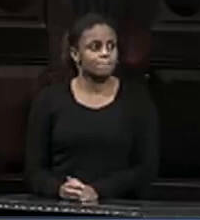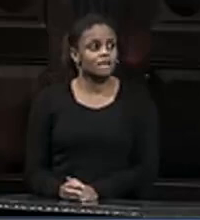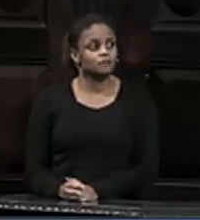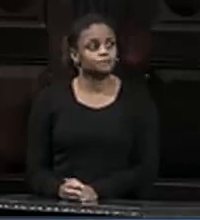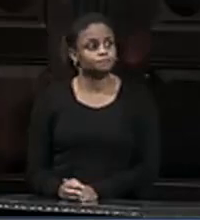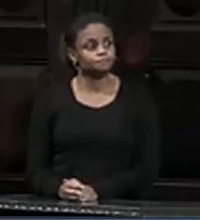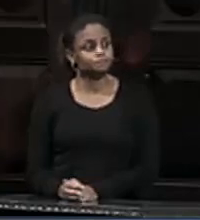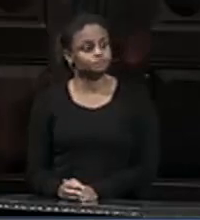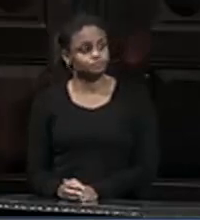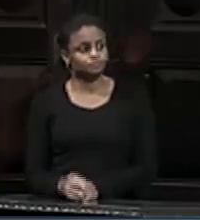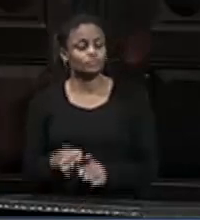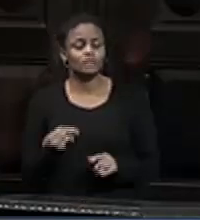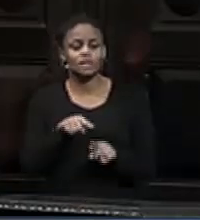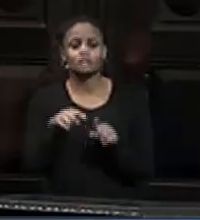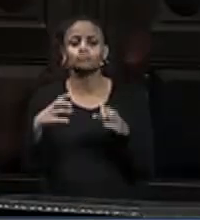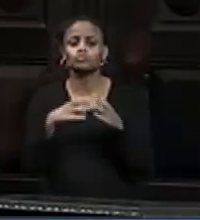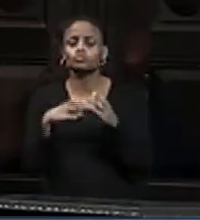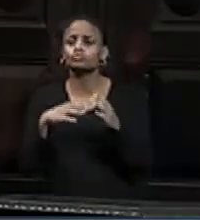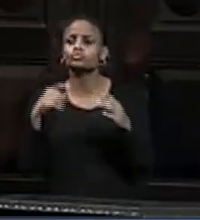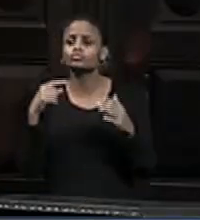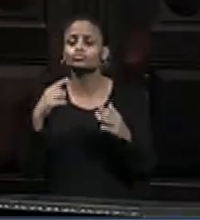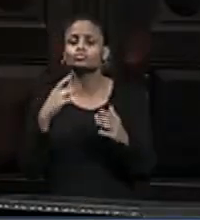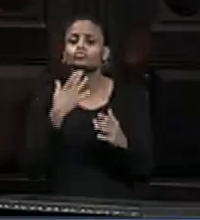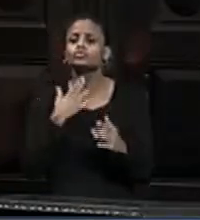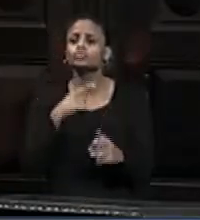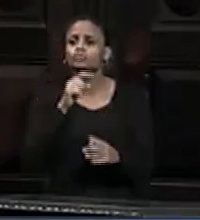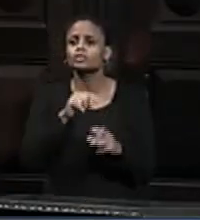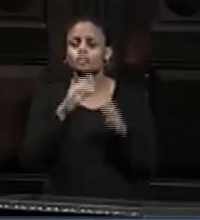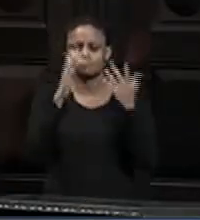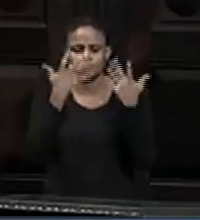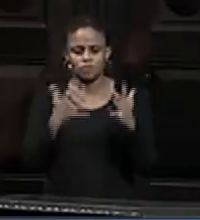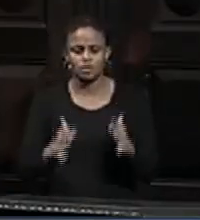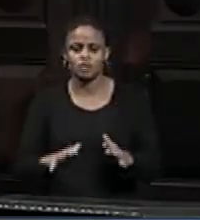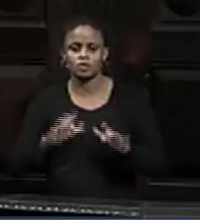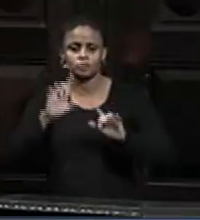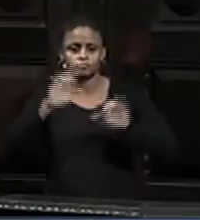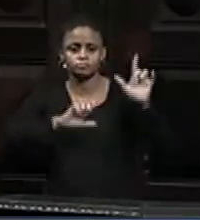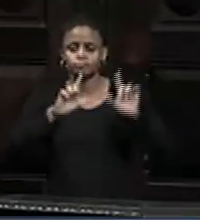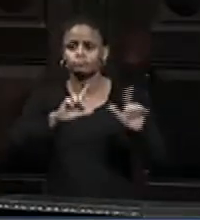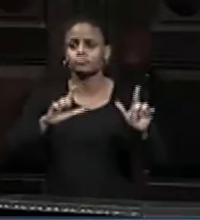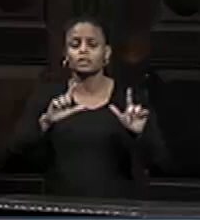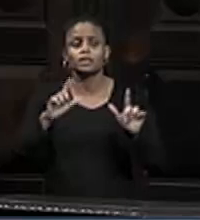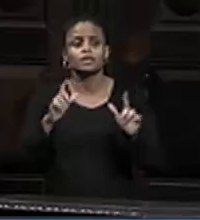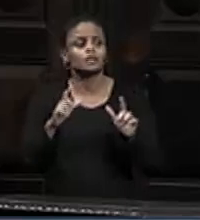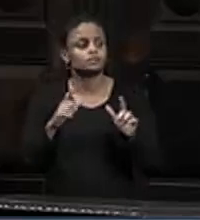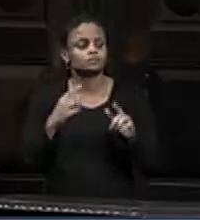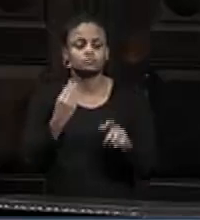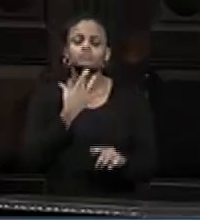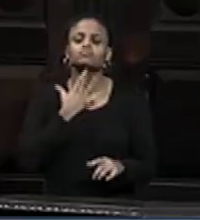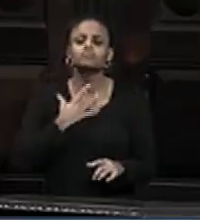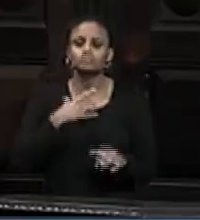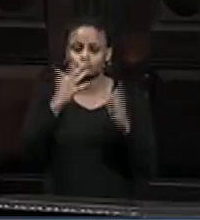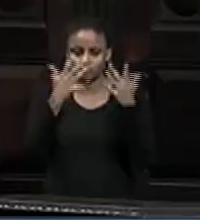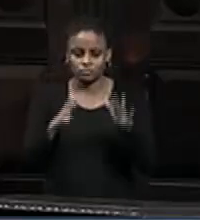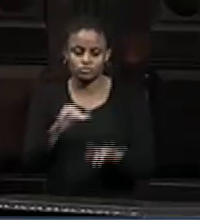para a degradação da imagem de empresas públicas importantes. Eu venho aqui, senhor presidente,